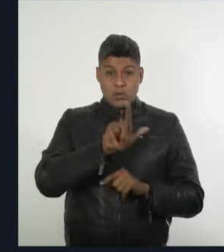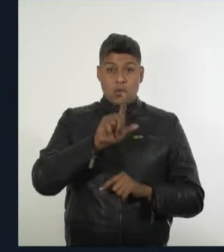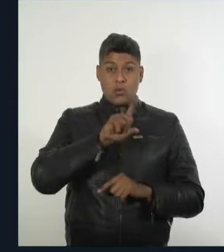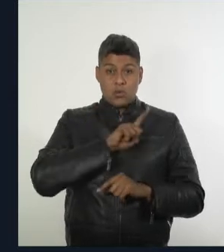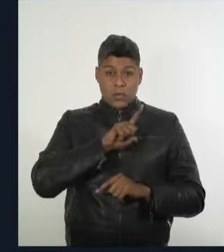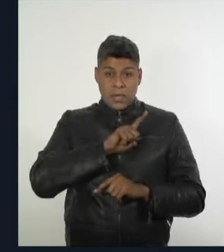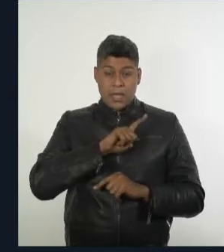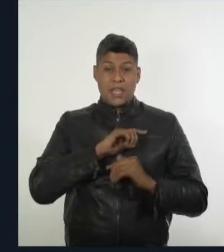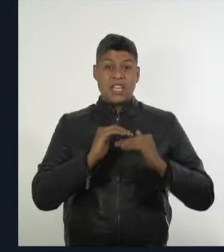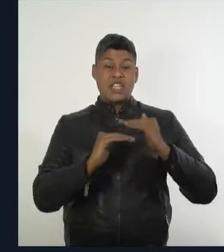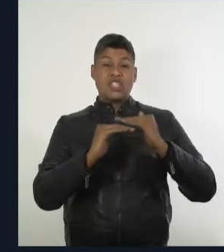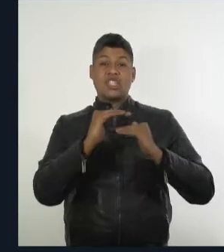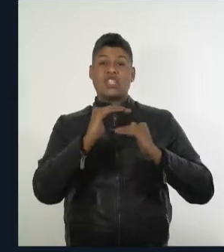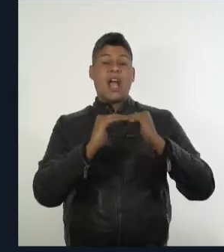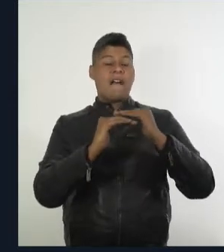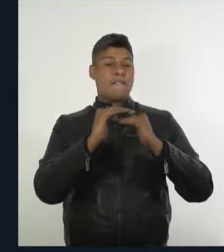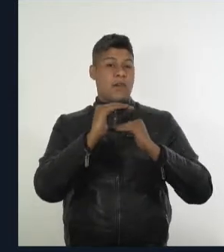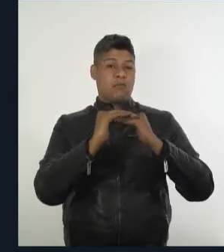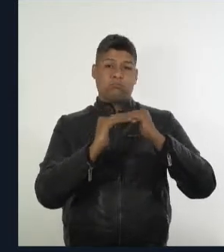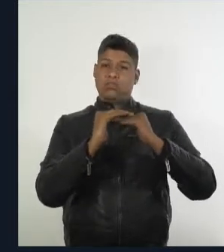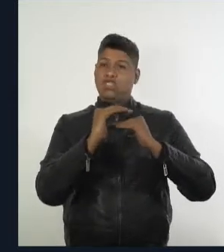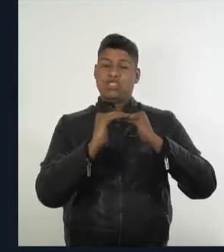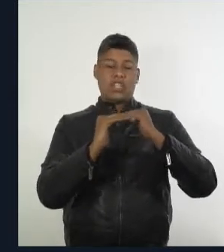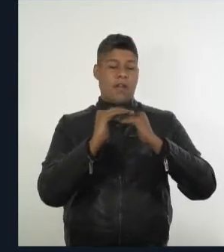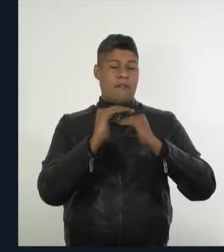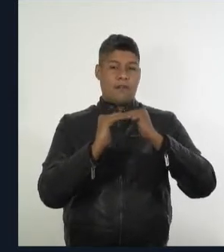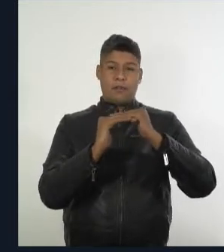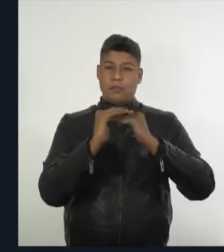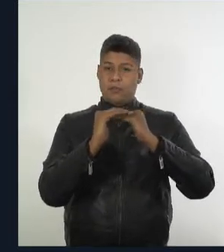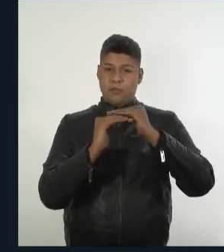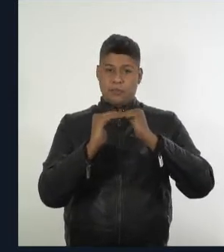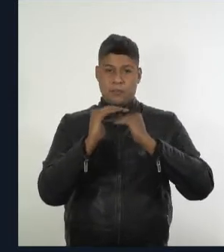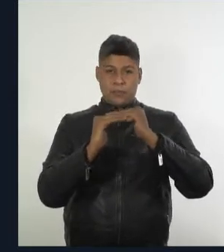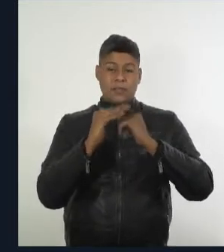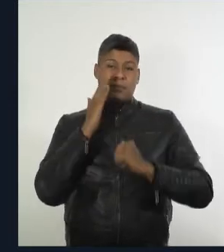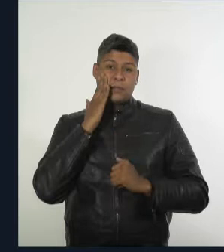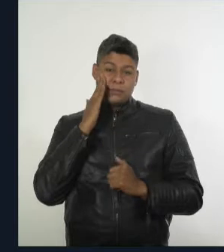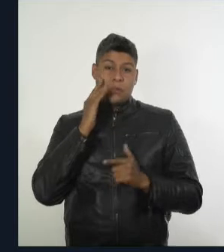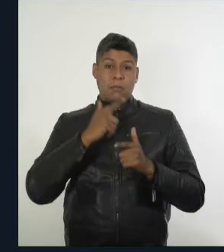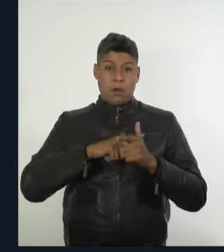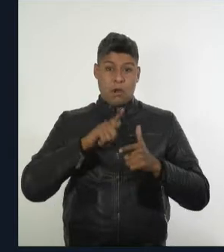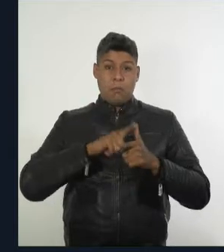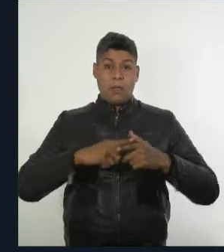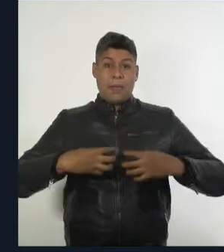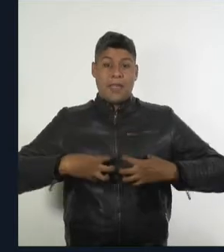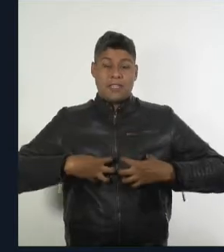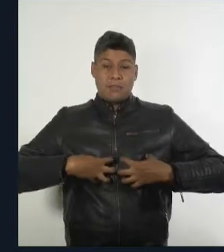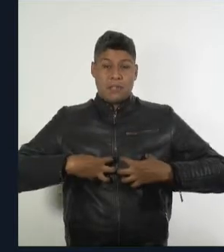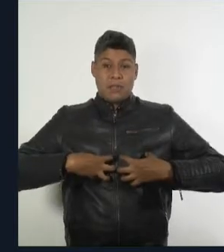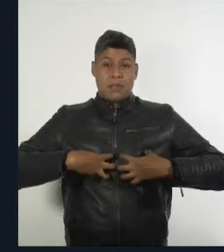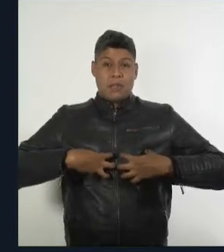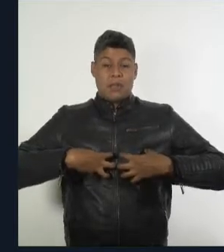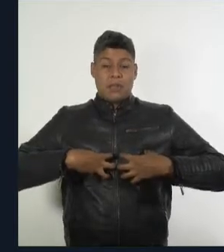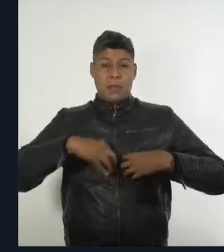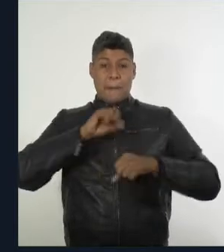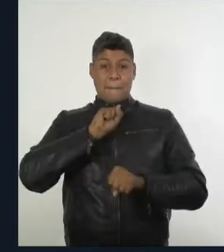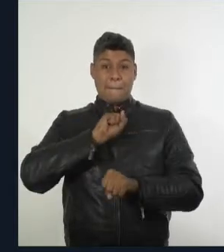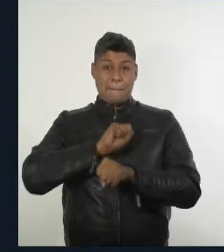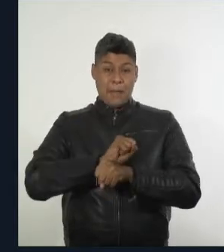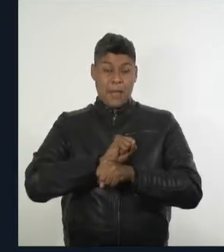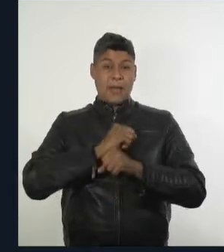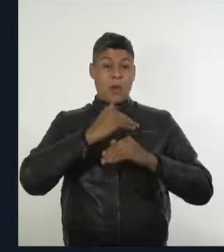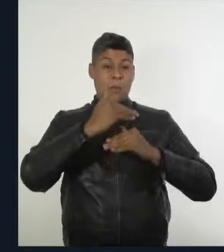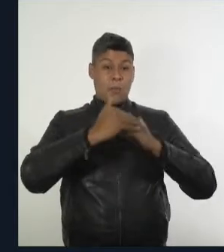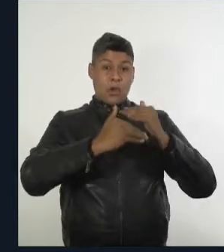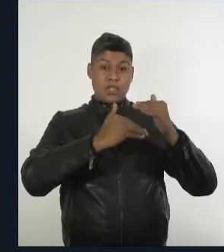a estabilização dos casos de síndrome respiratória, interrompendo aquele processo